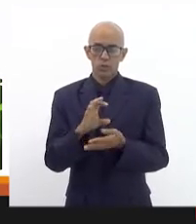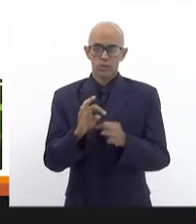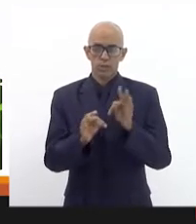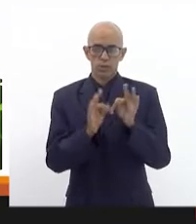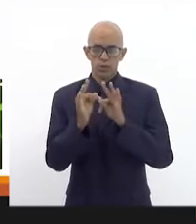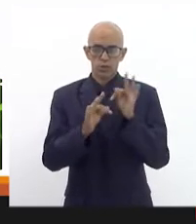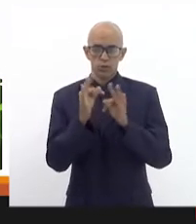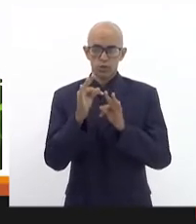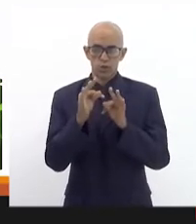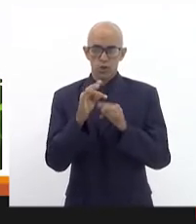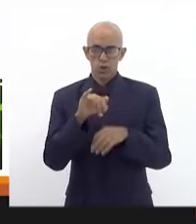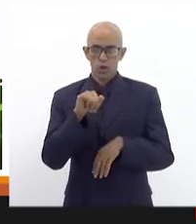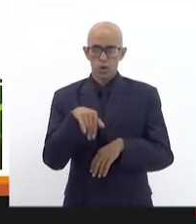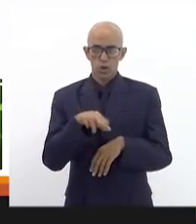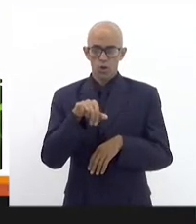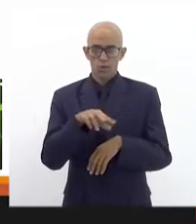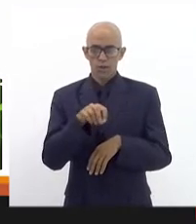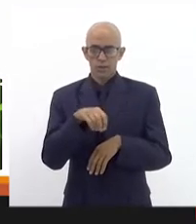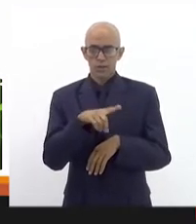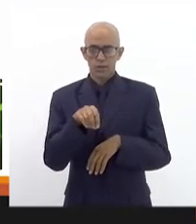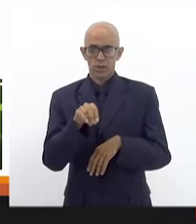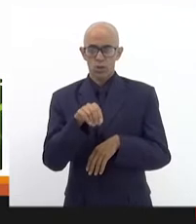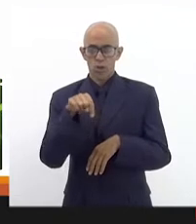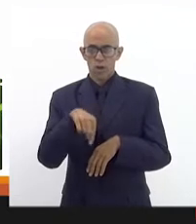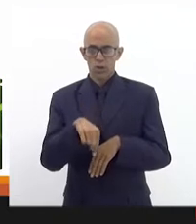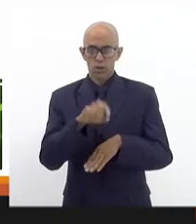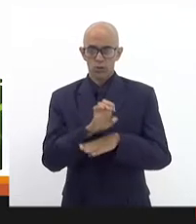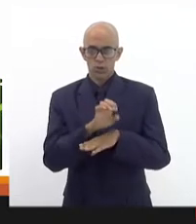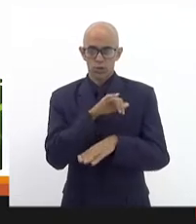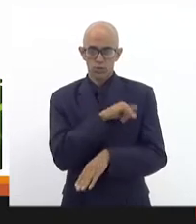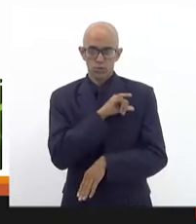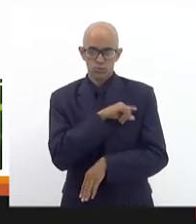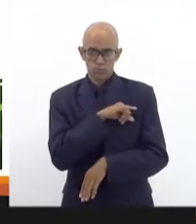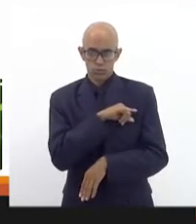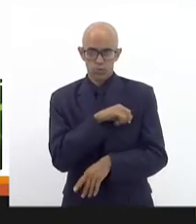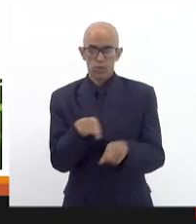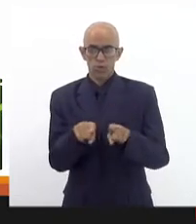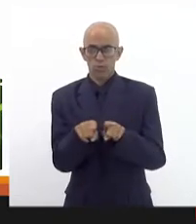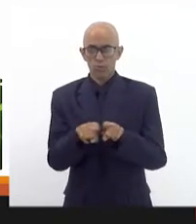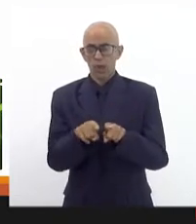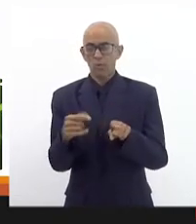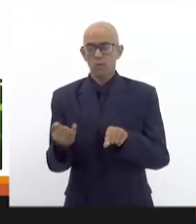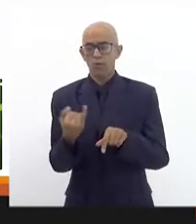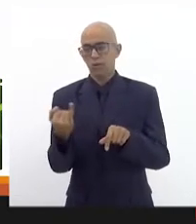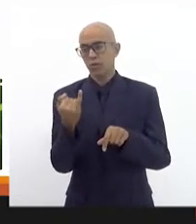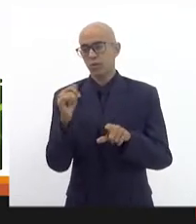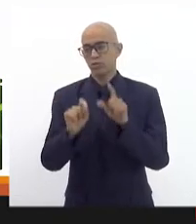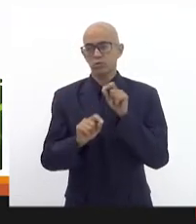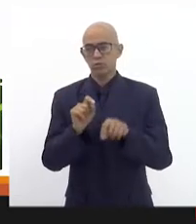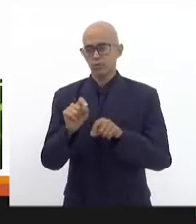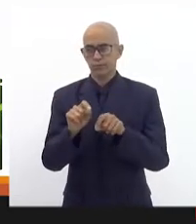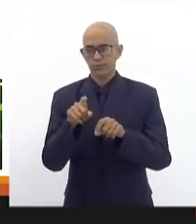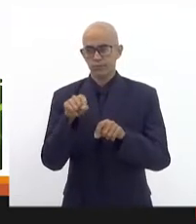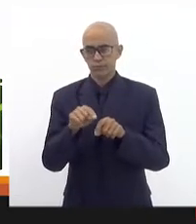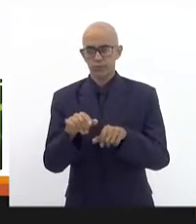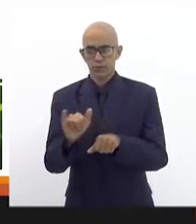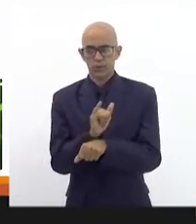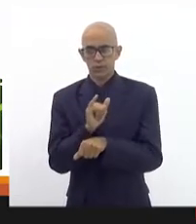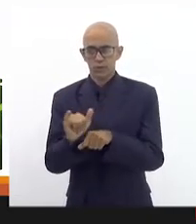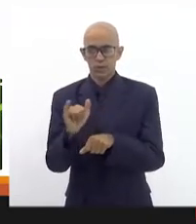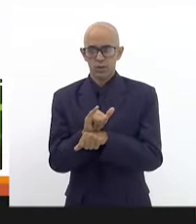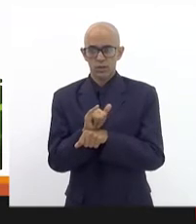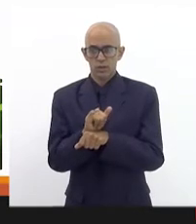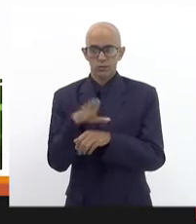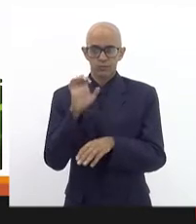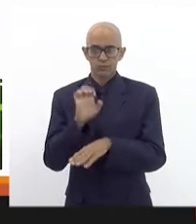Inovação do Estado do Rio de Janeiro. Outro ponto que nós achamos que é um marco estrutural importante é a questão da Estratégia Estadual